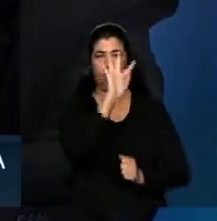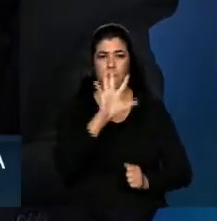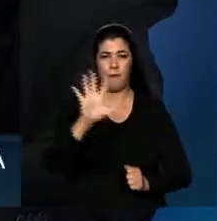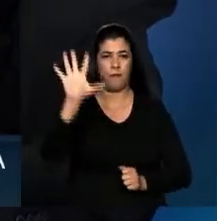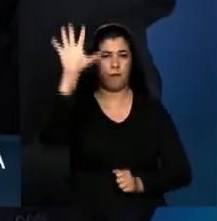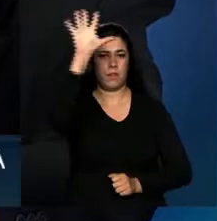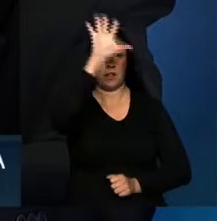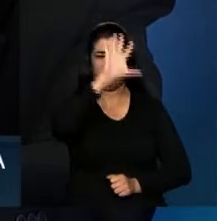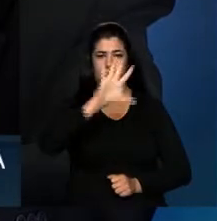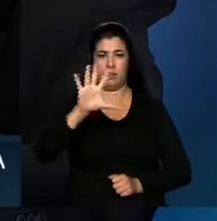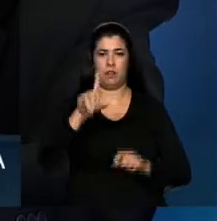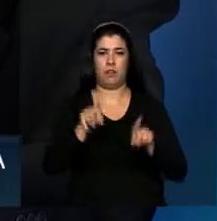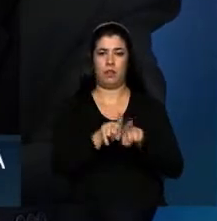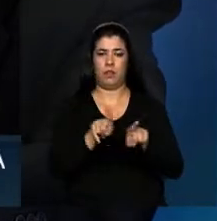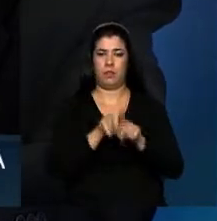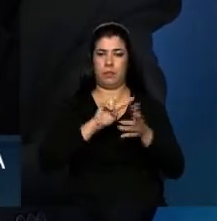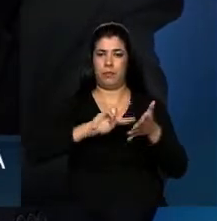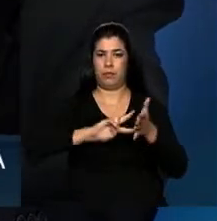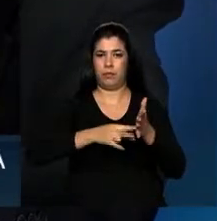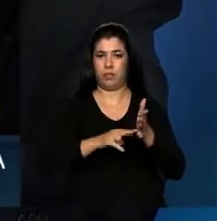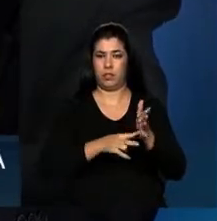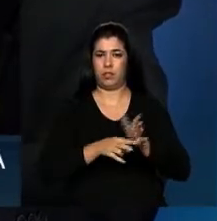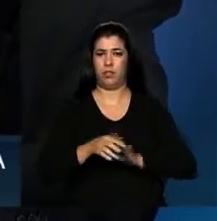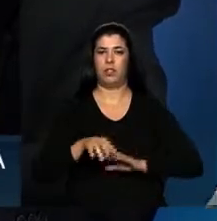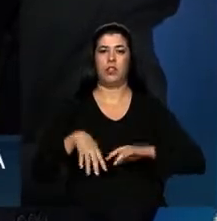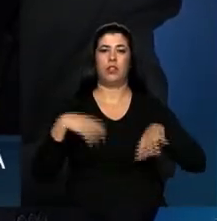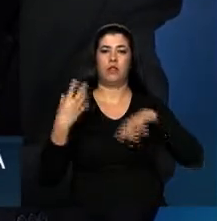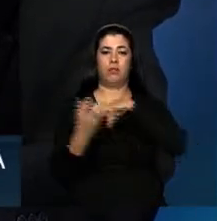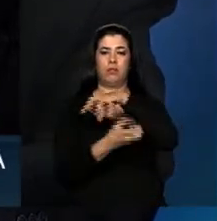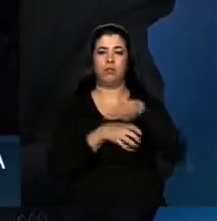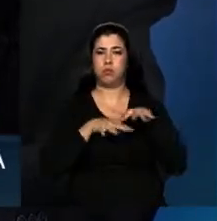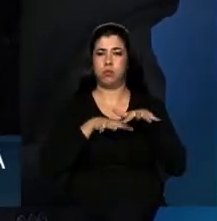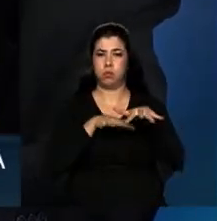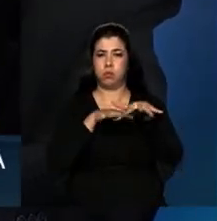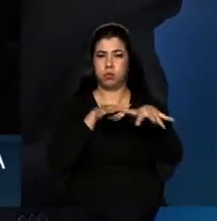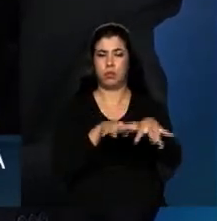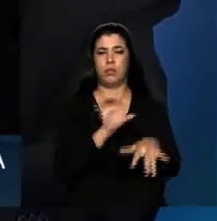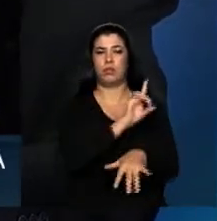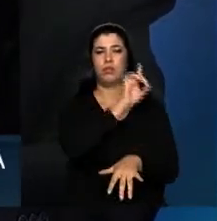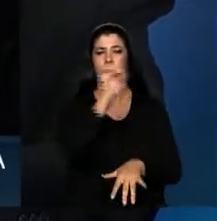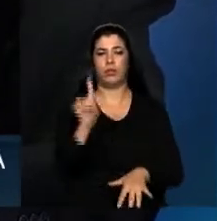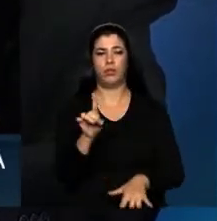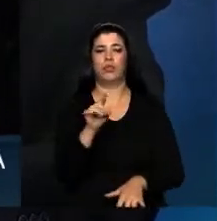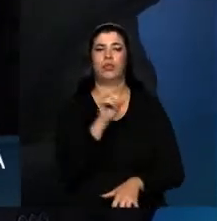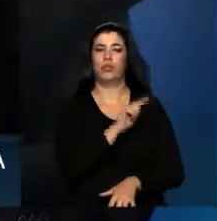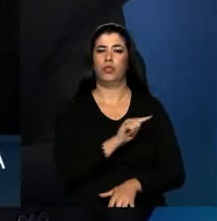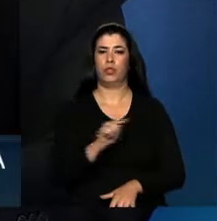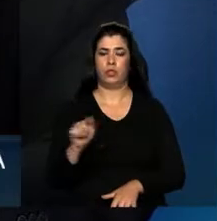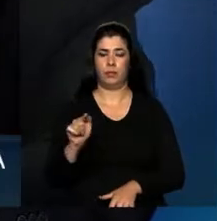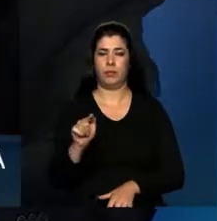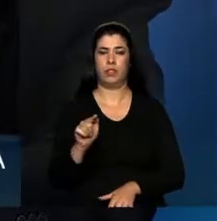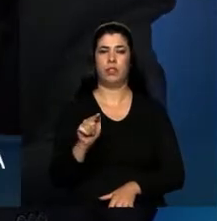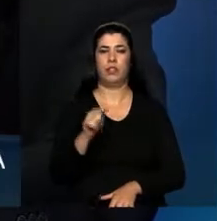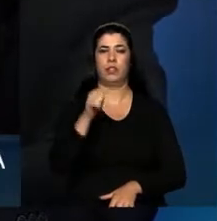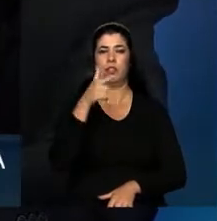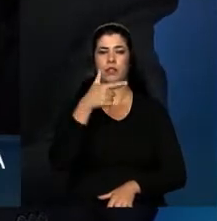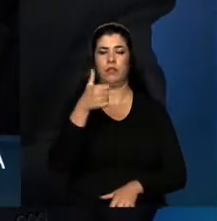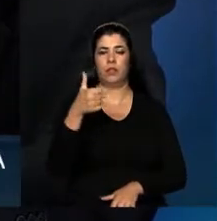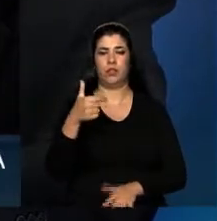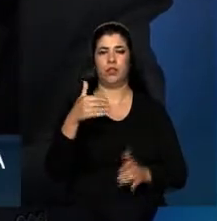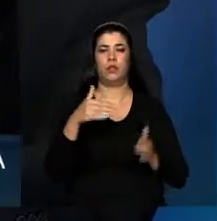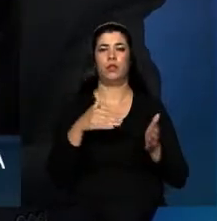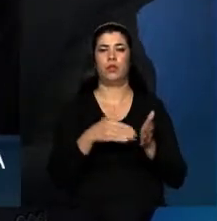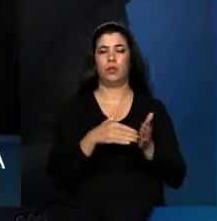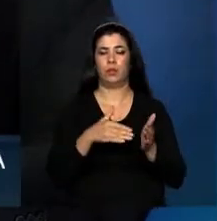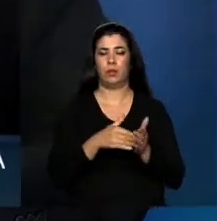grandes mobilizações nesta semana do dia 21, do dia 22. 20 a 21, para que